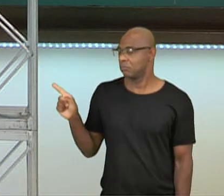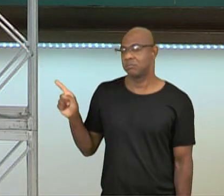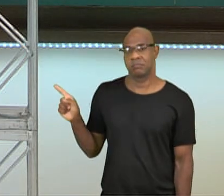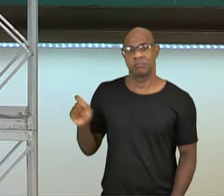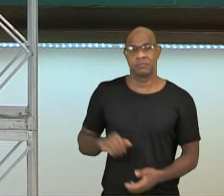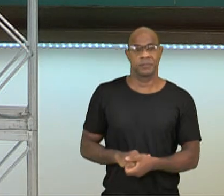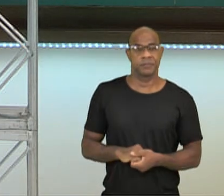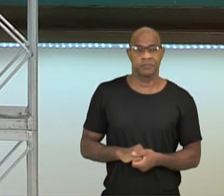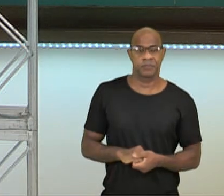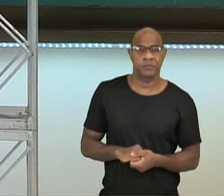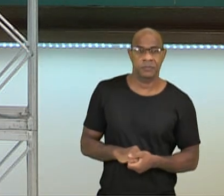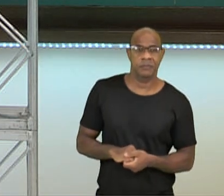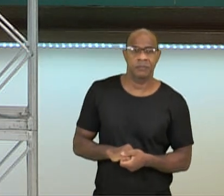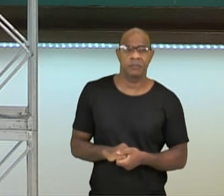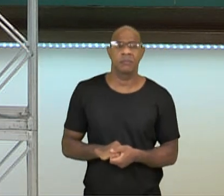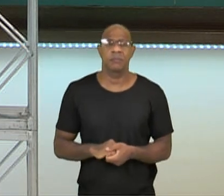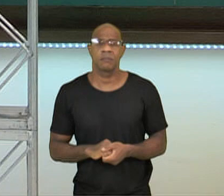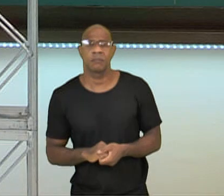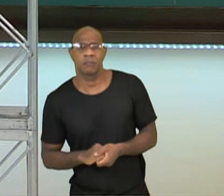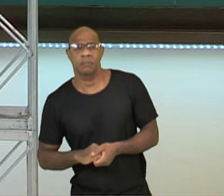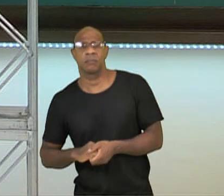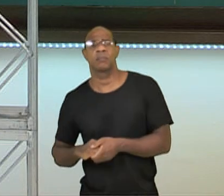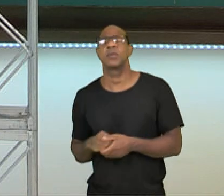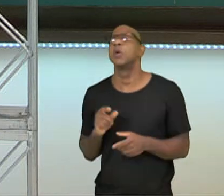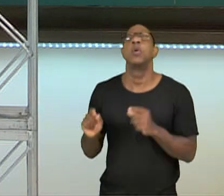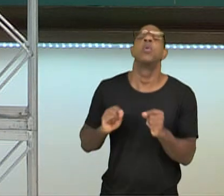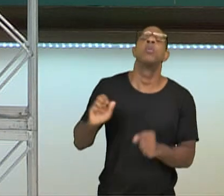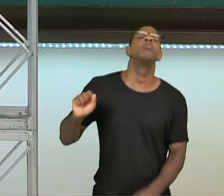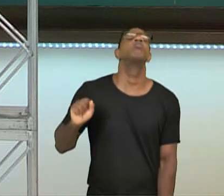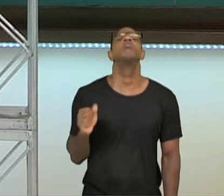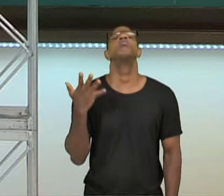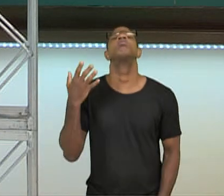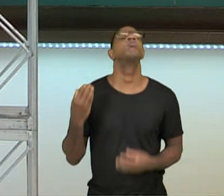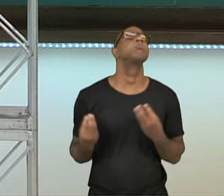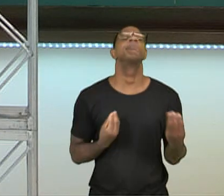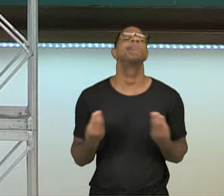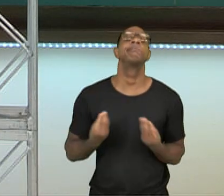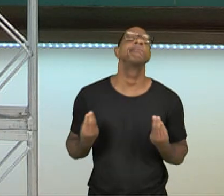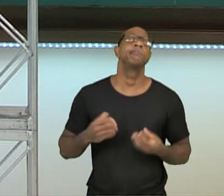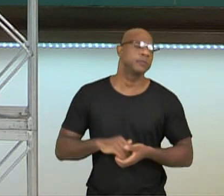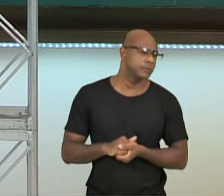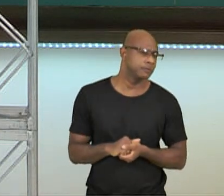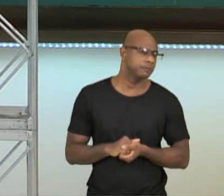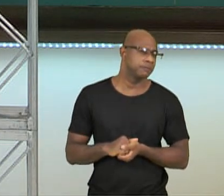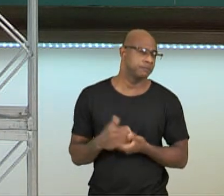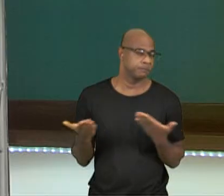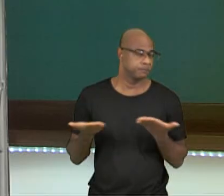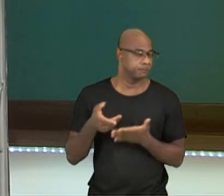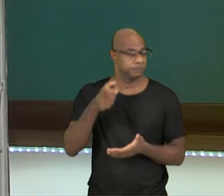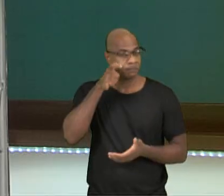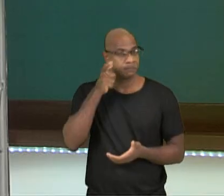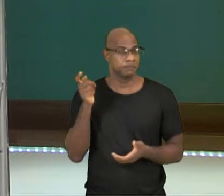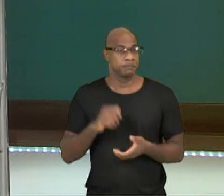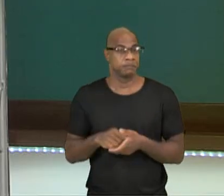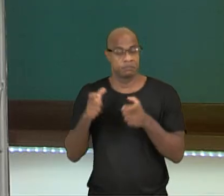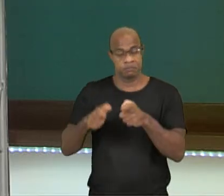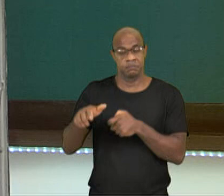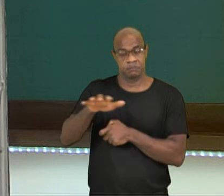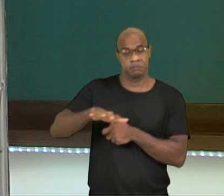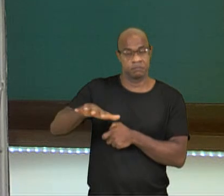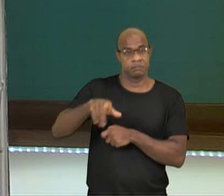fica pensando, eu fico pensando, como que isso acontece? Tá? Presta atenção aqui, ó. Uma região